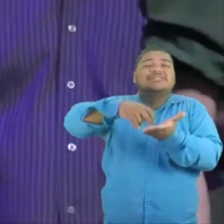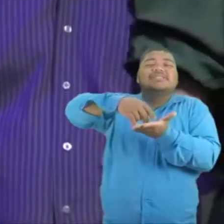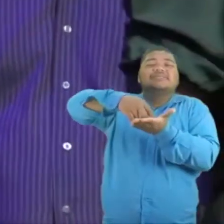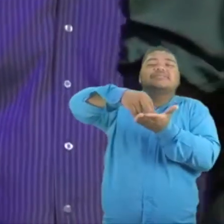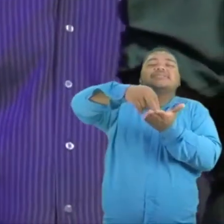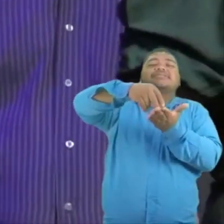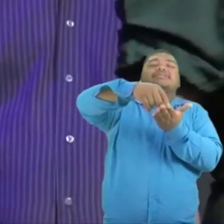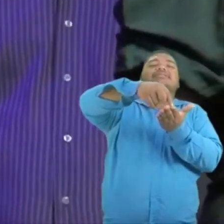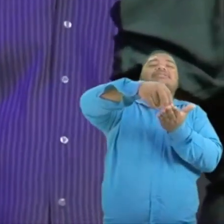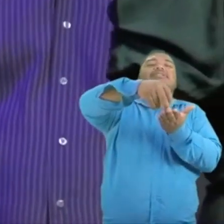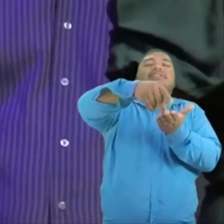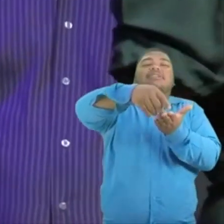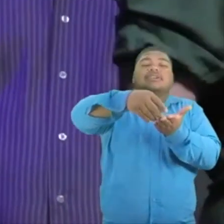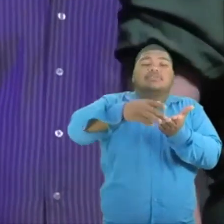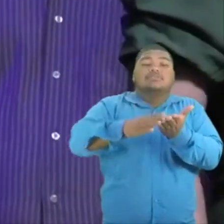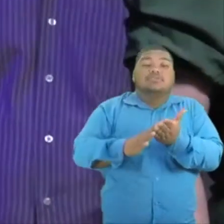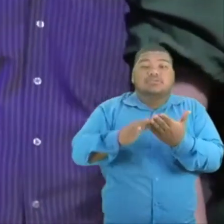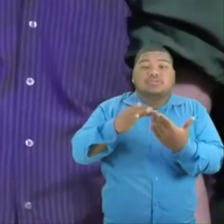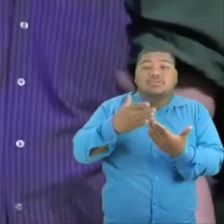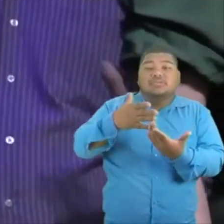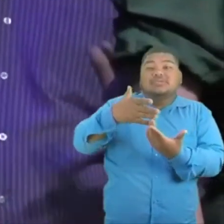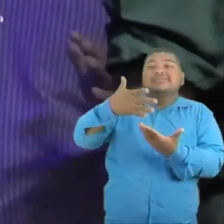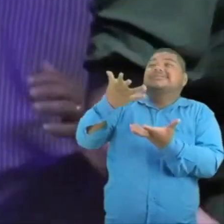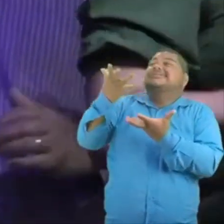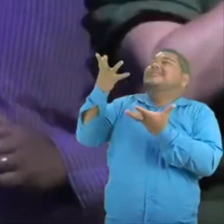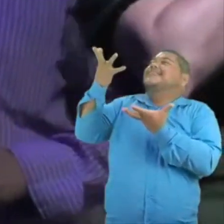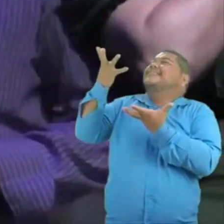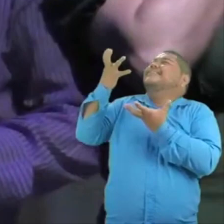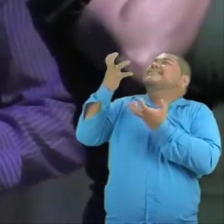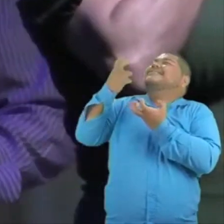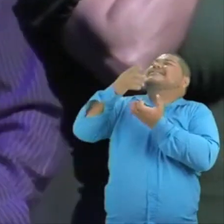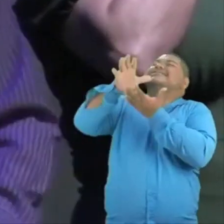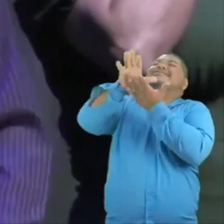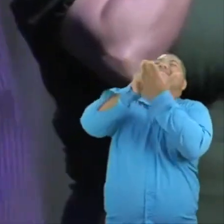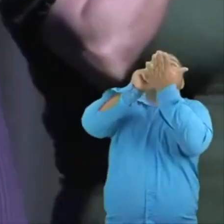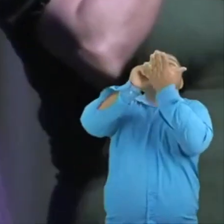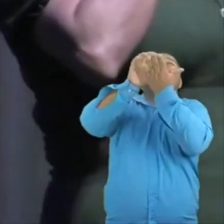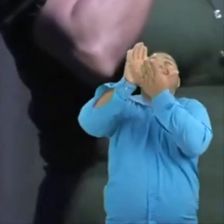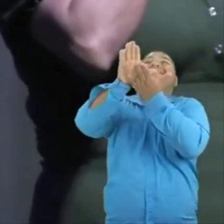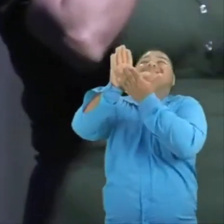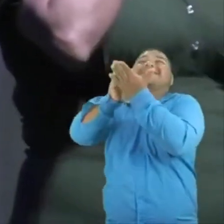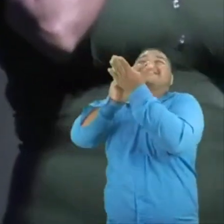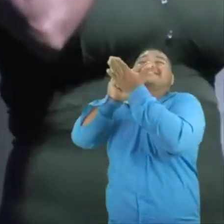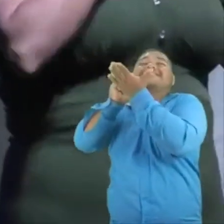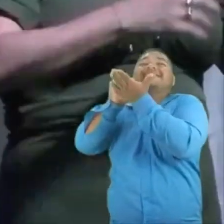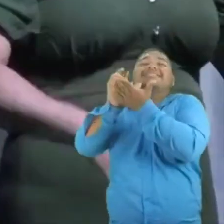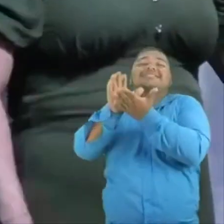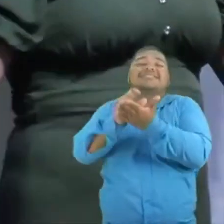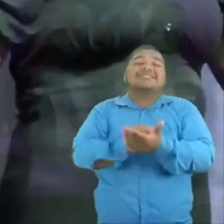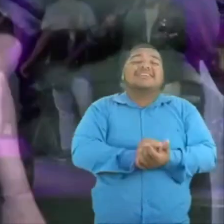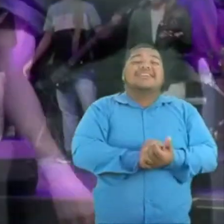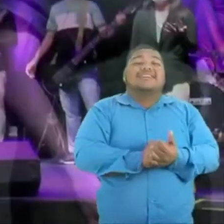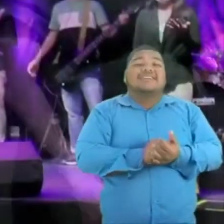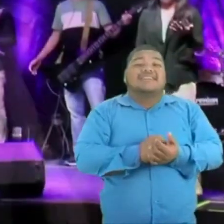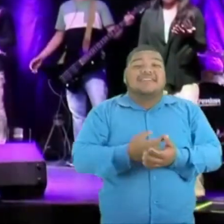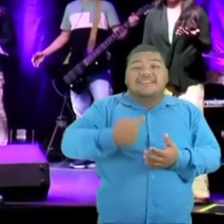eu caminhe, por onde quer que chame,